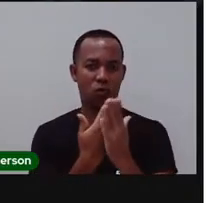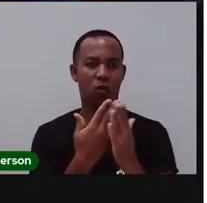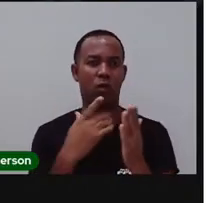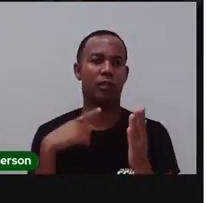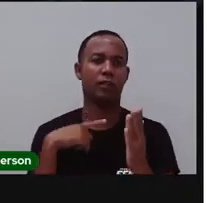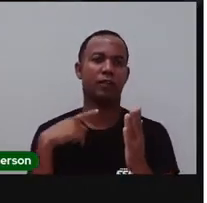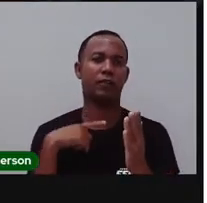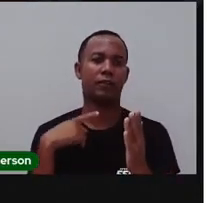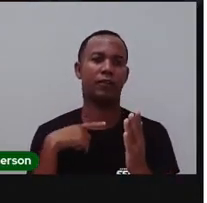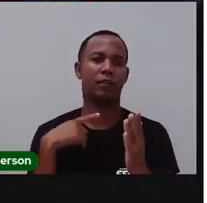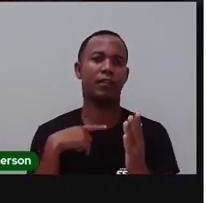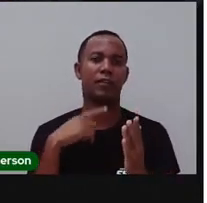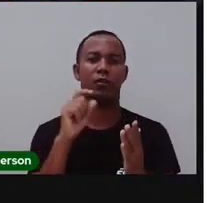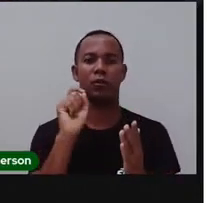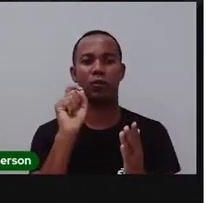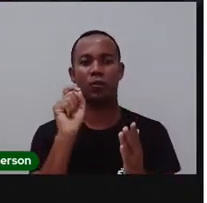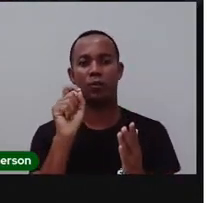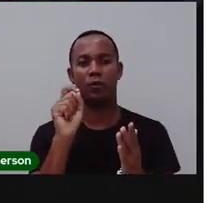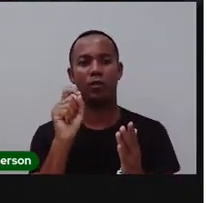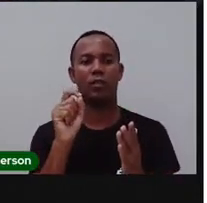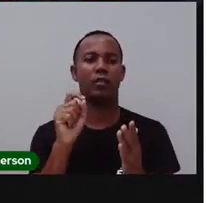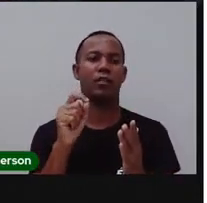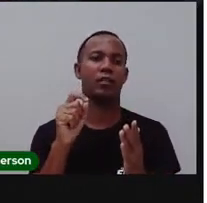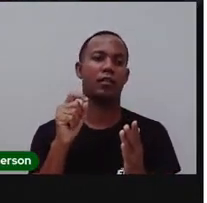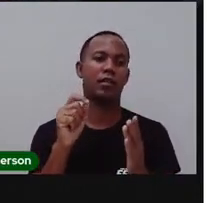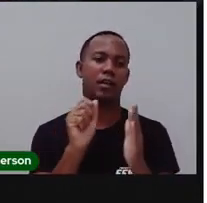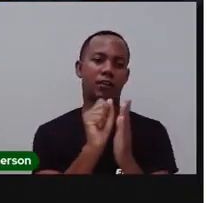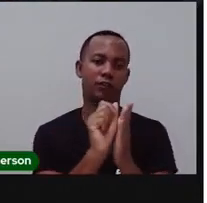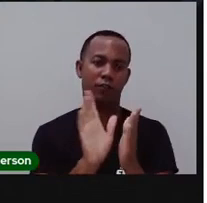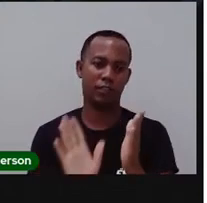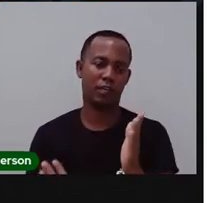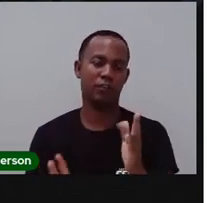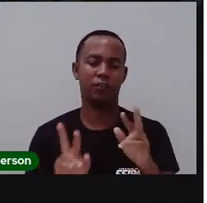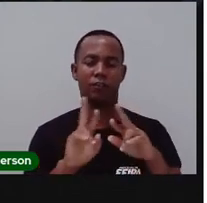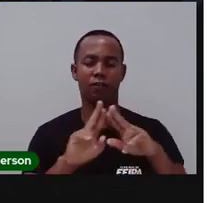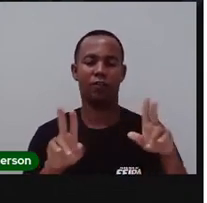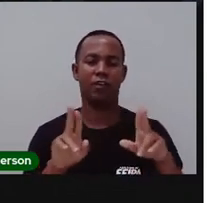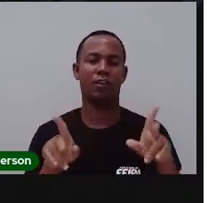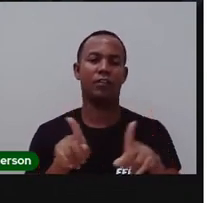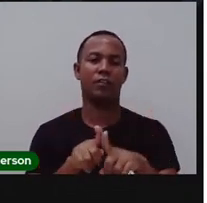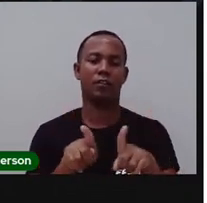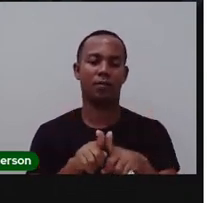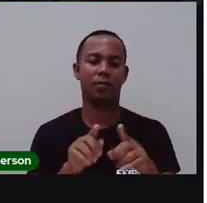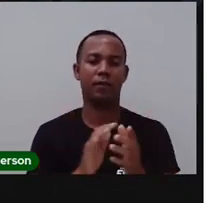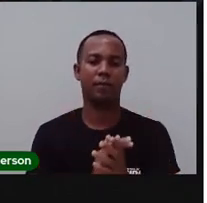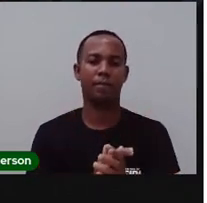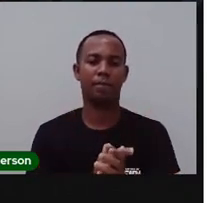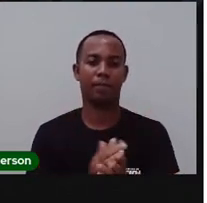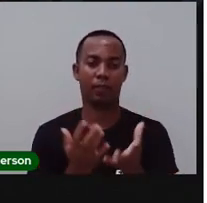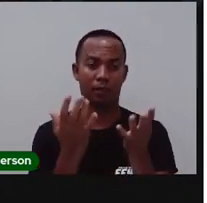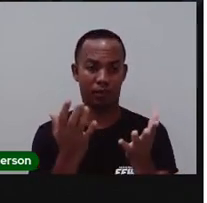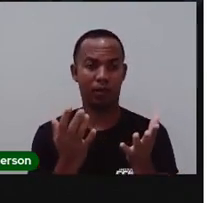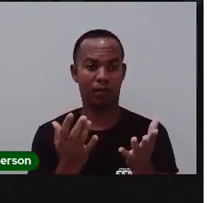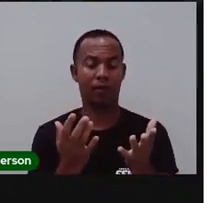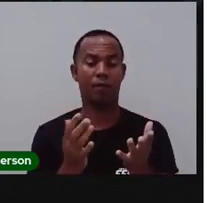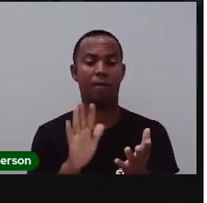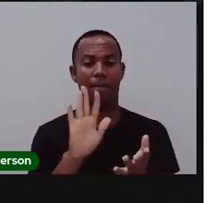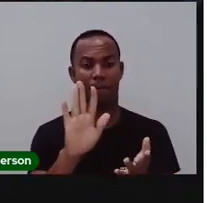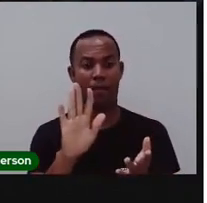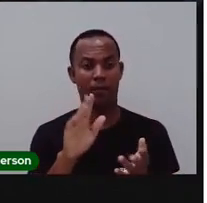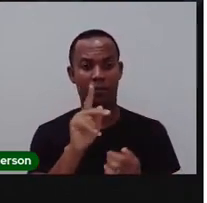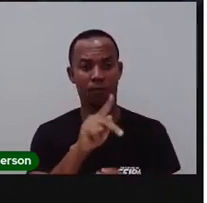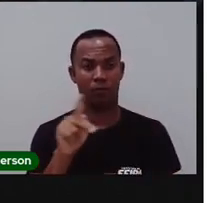Então, assim, a ProMaria vai realizar essa atividade com vocês, que vocês podem realizar comigo, se assim desejarem, mas